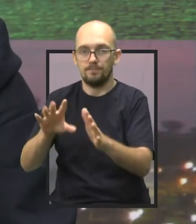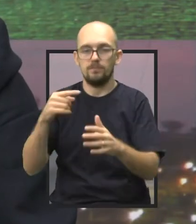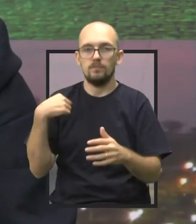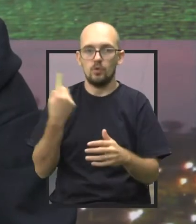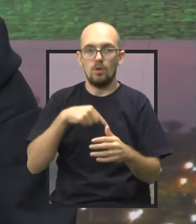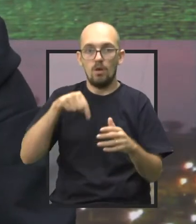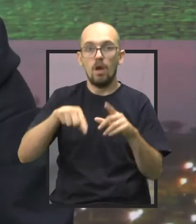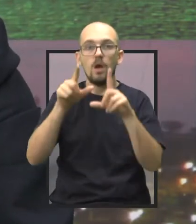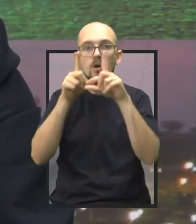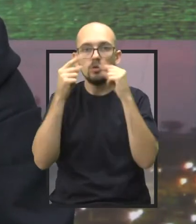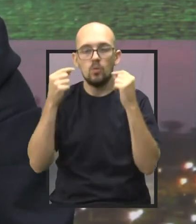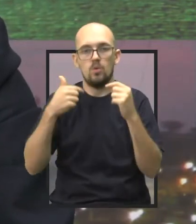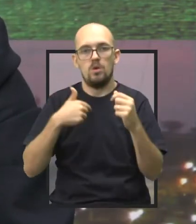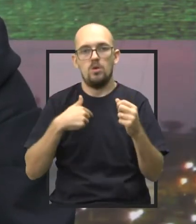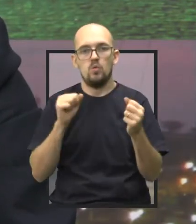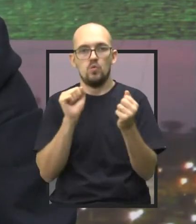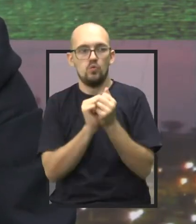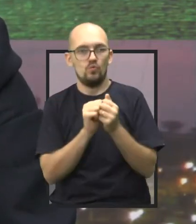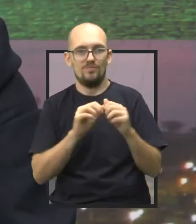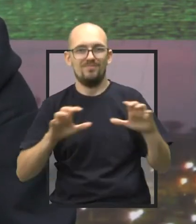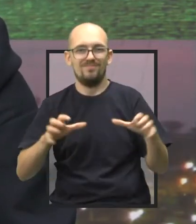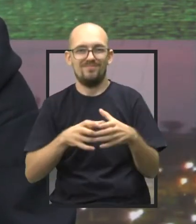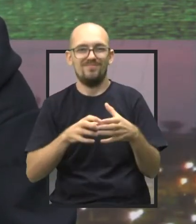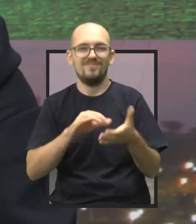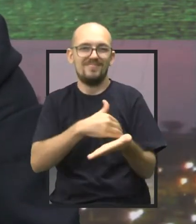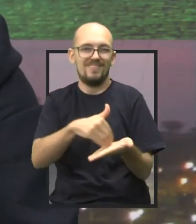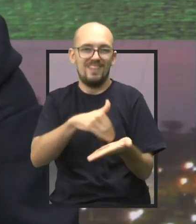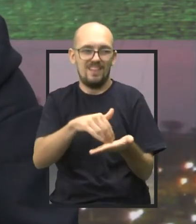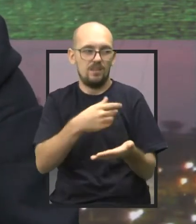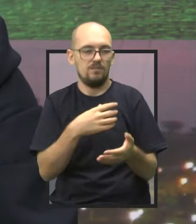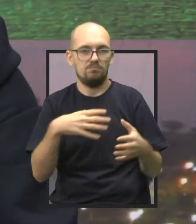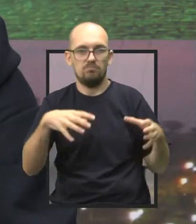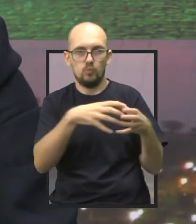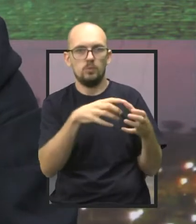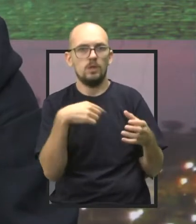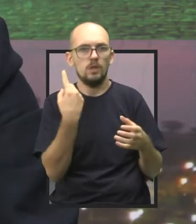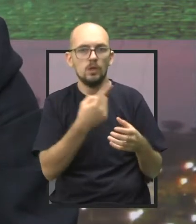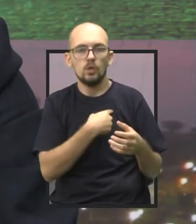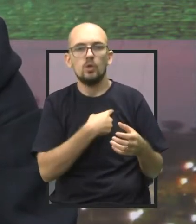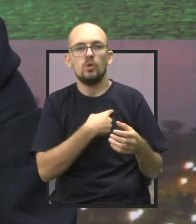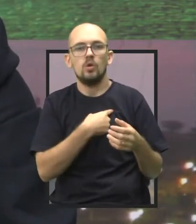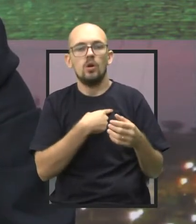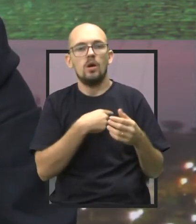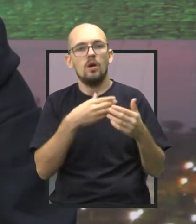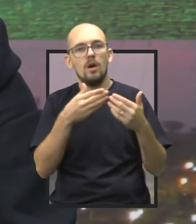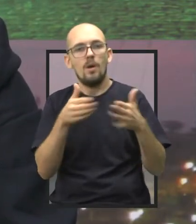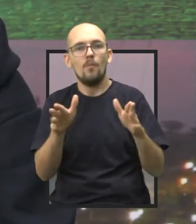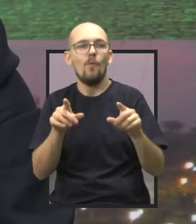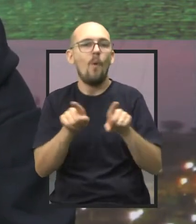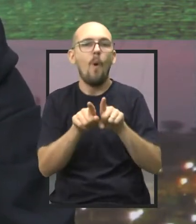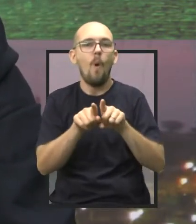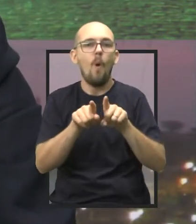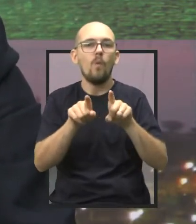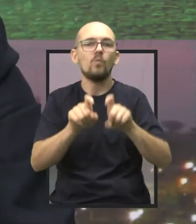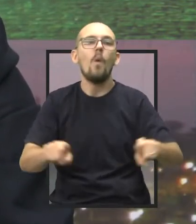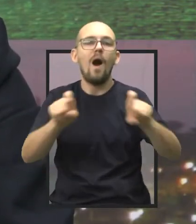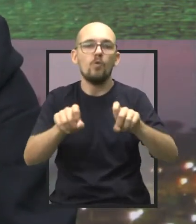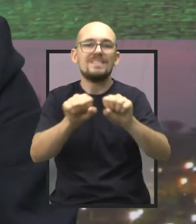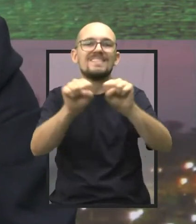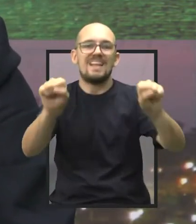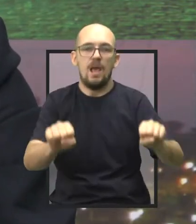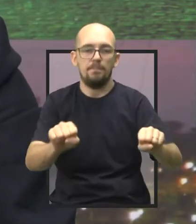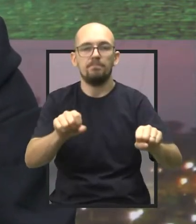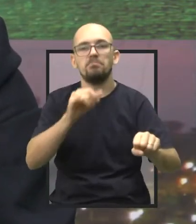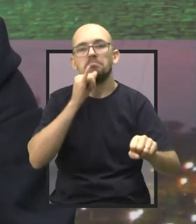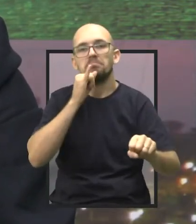eu, junto com a minha equipe da Secretaria, nós criamos um programa de computador. Sim. A pessoa